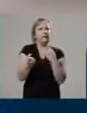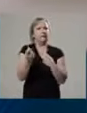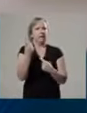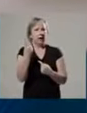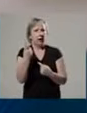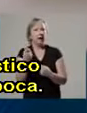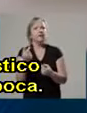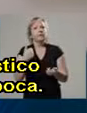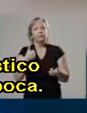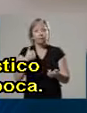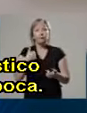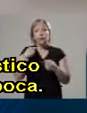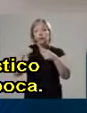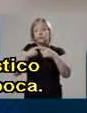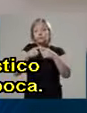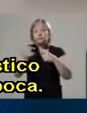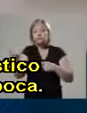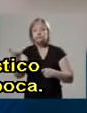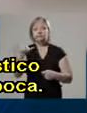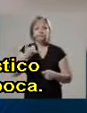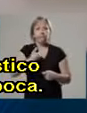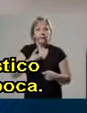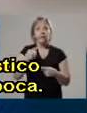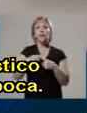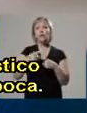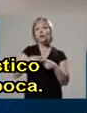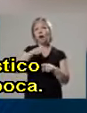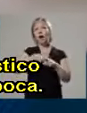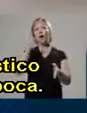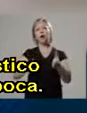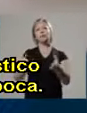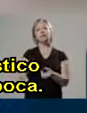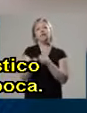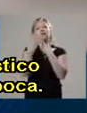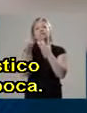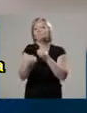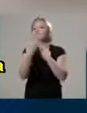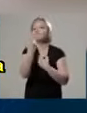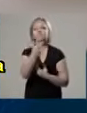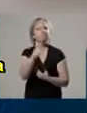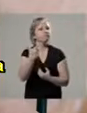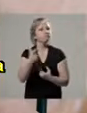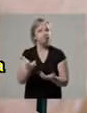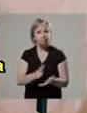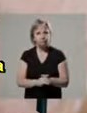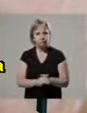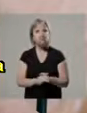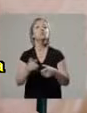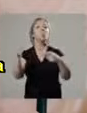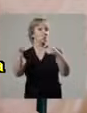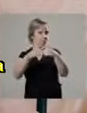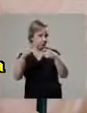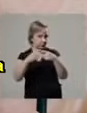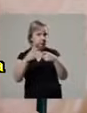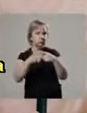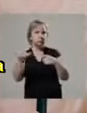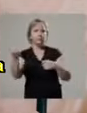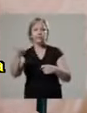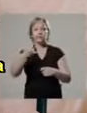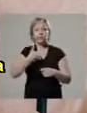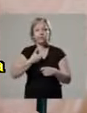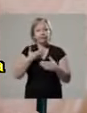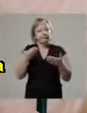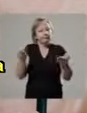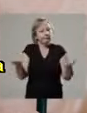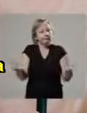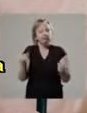né? Mas eu tive esse diagnóstico pela desinformação da época, né? E o médico